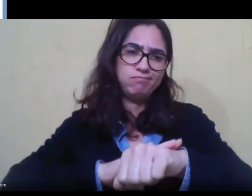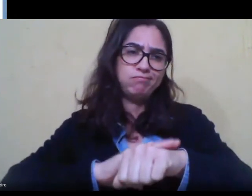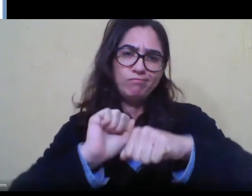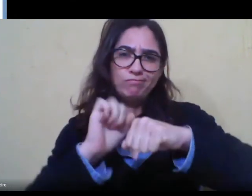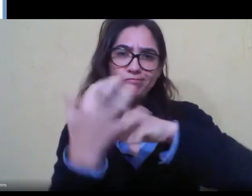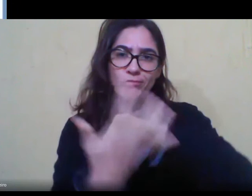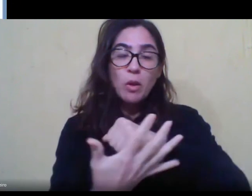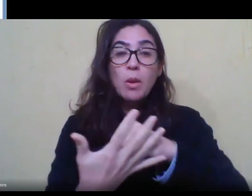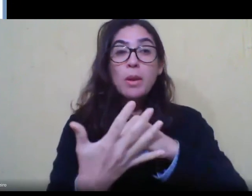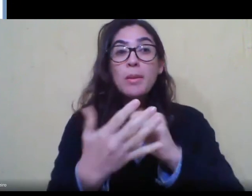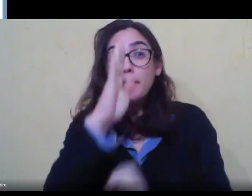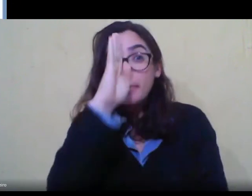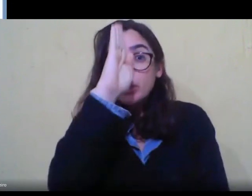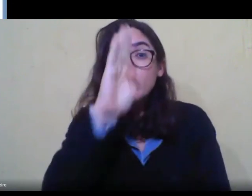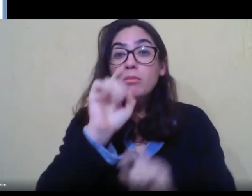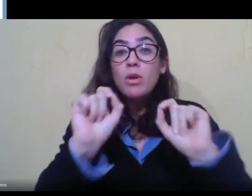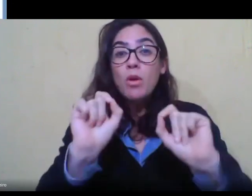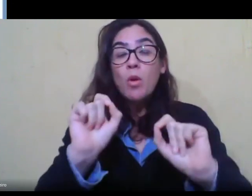modalidade...